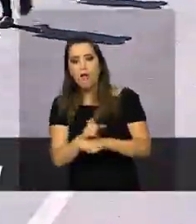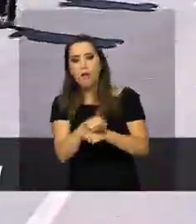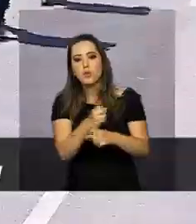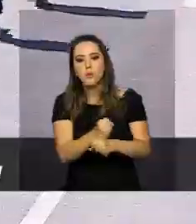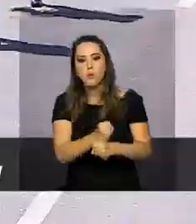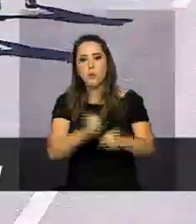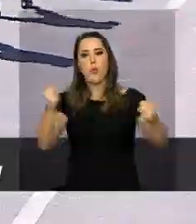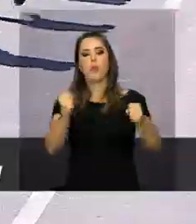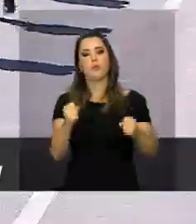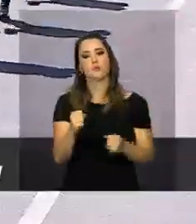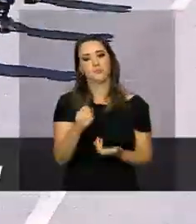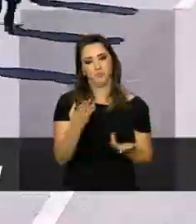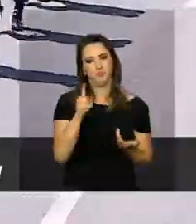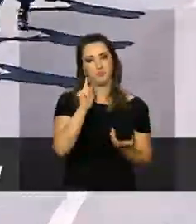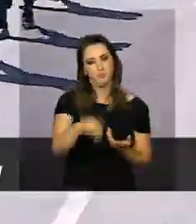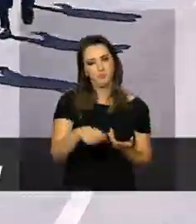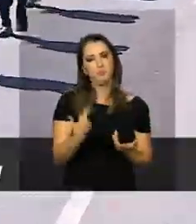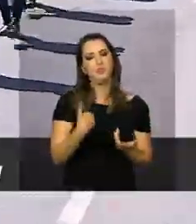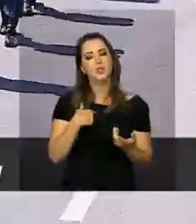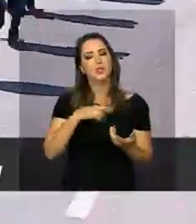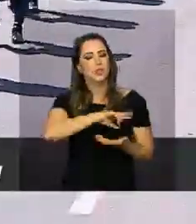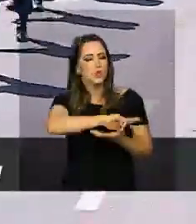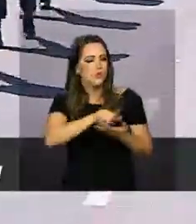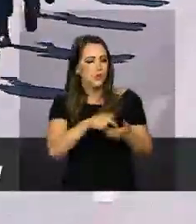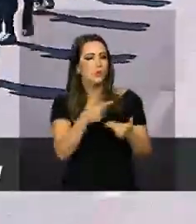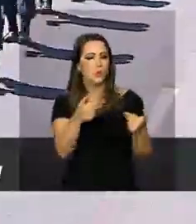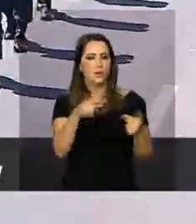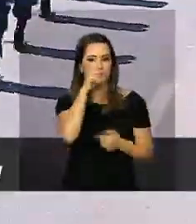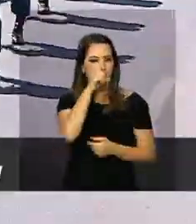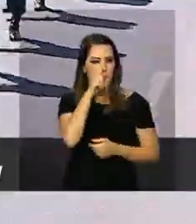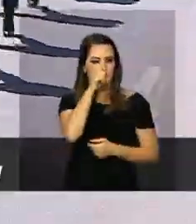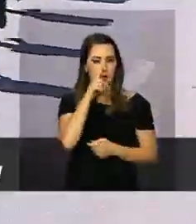bombas, granadas não estouradas.